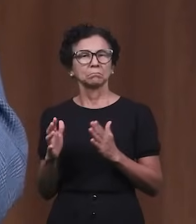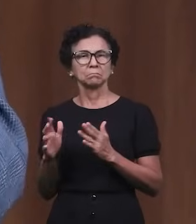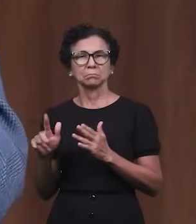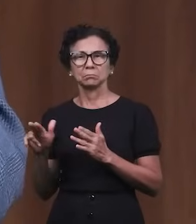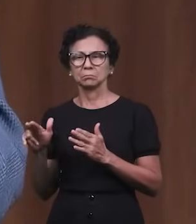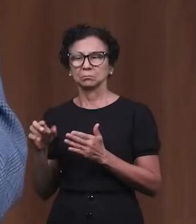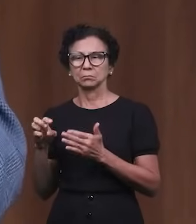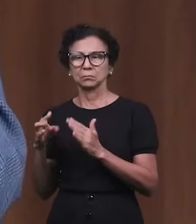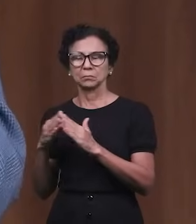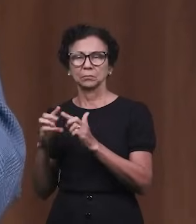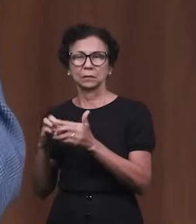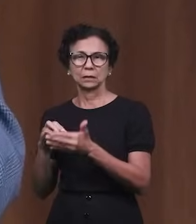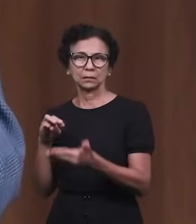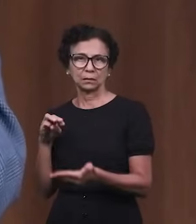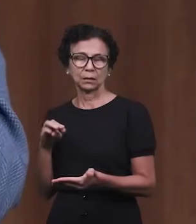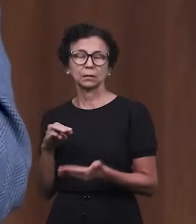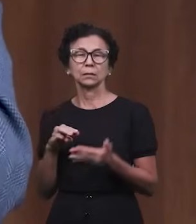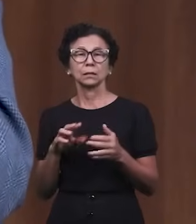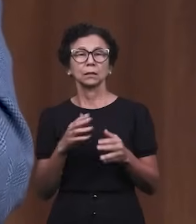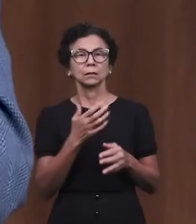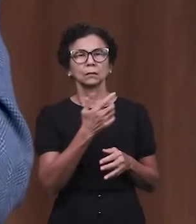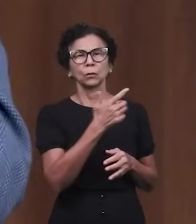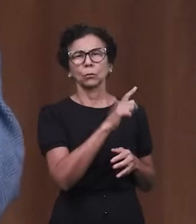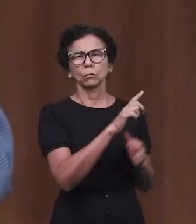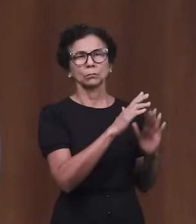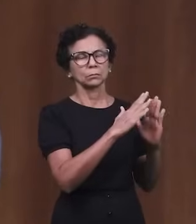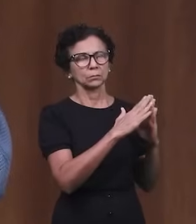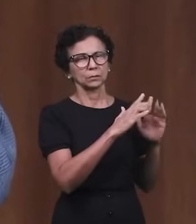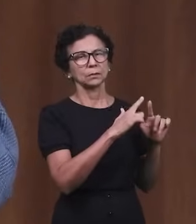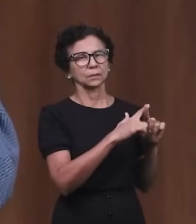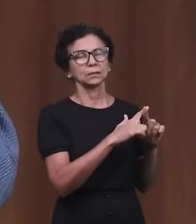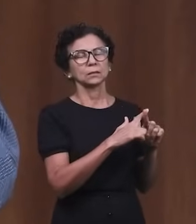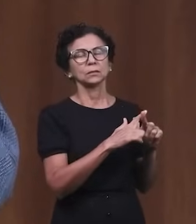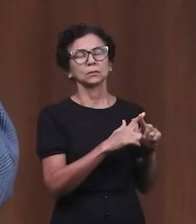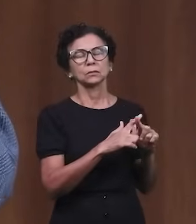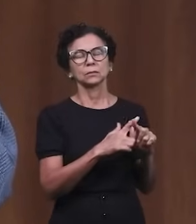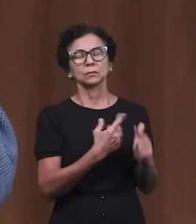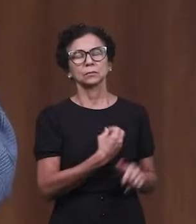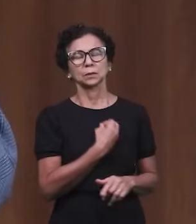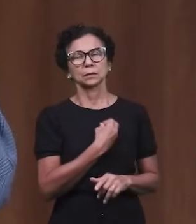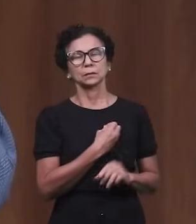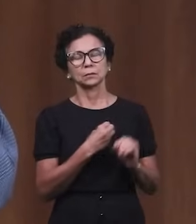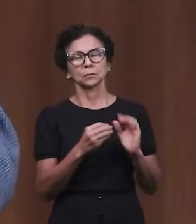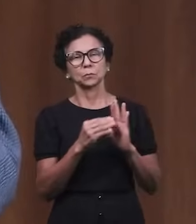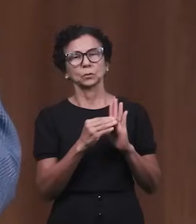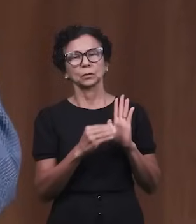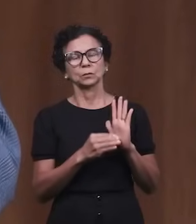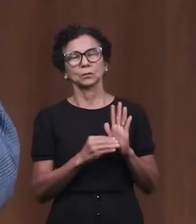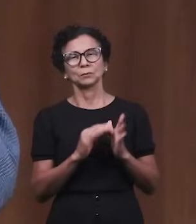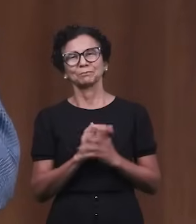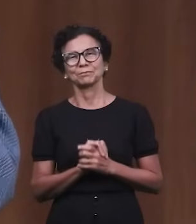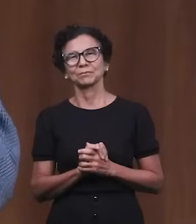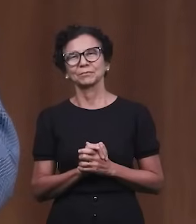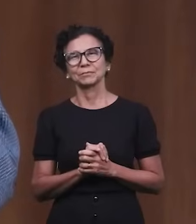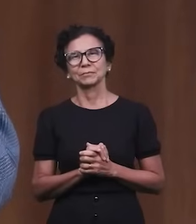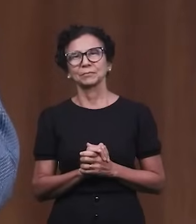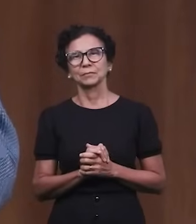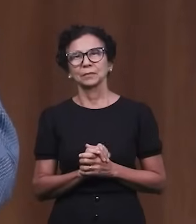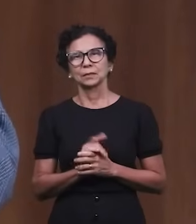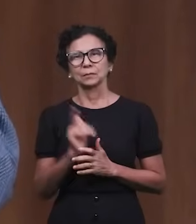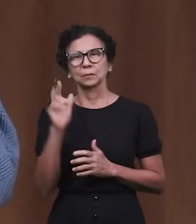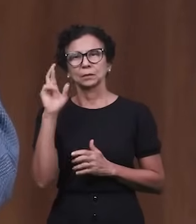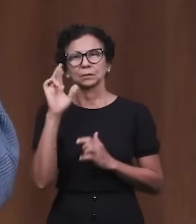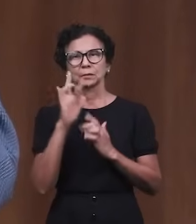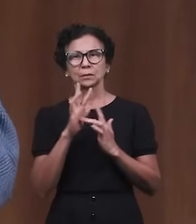Cristã Maranata, nós temos também irmãos de outras igrejas que participam conosco dos nossos conteúdos. A